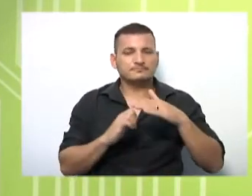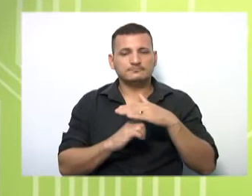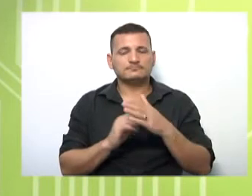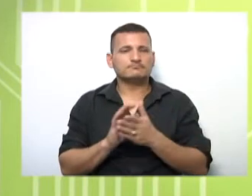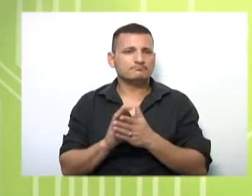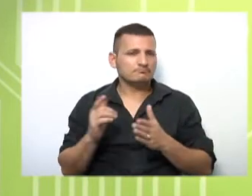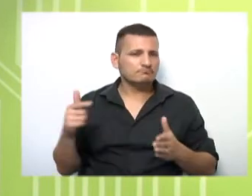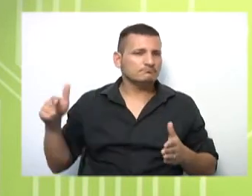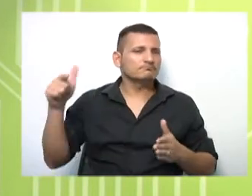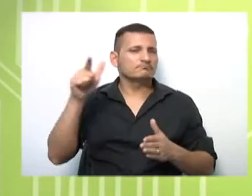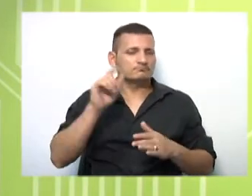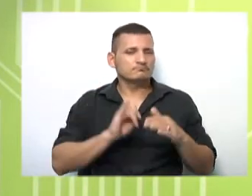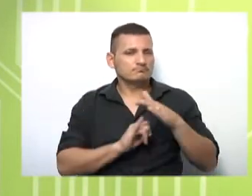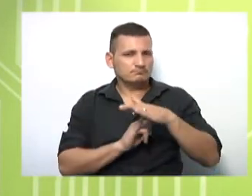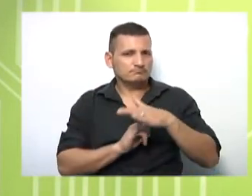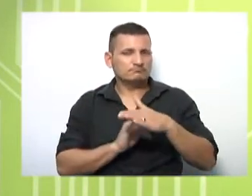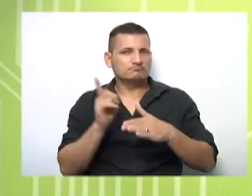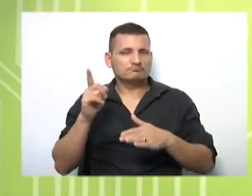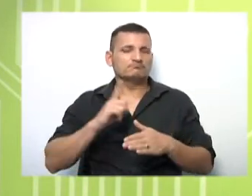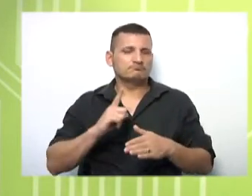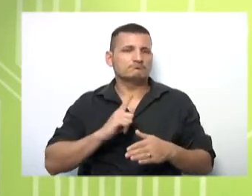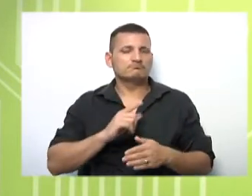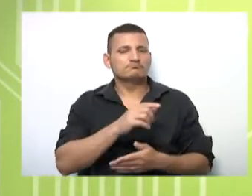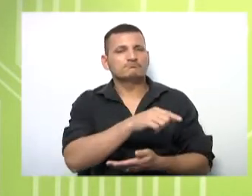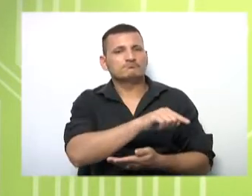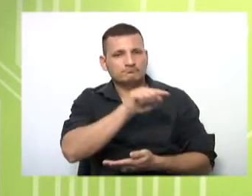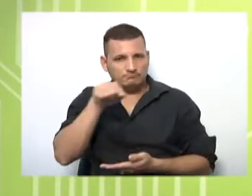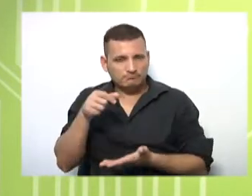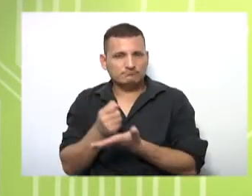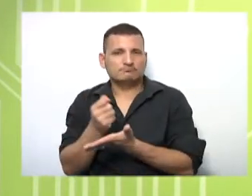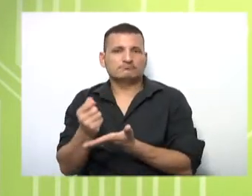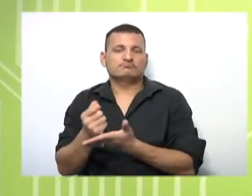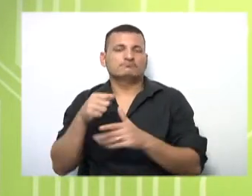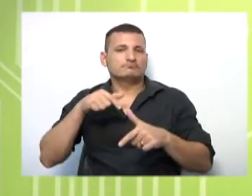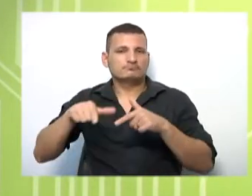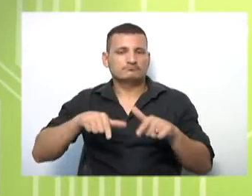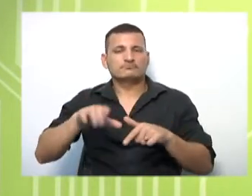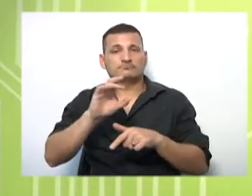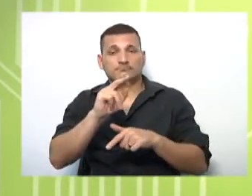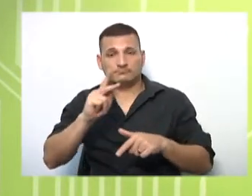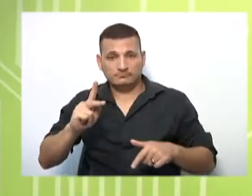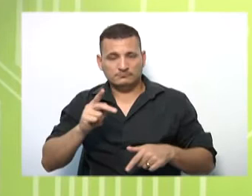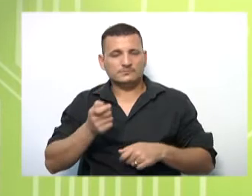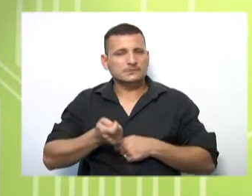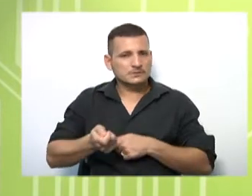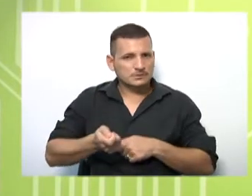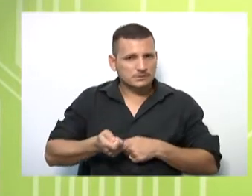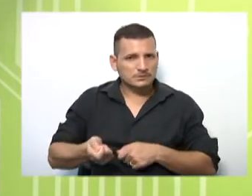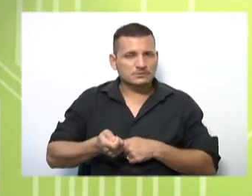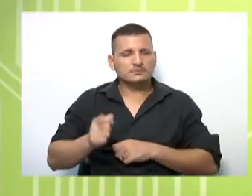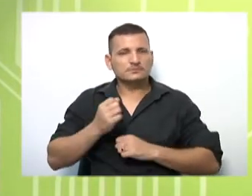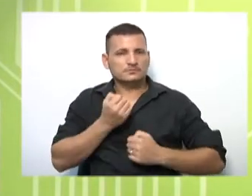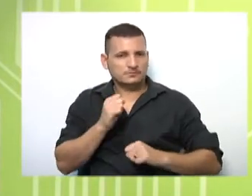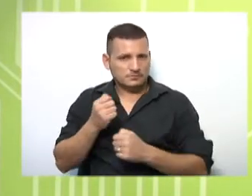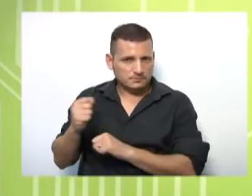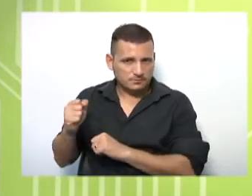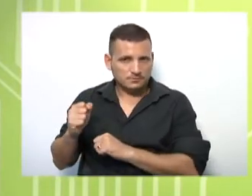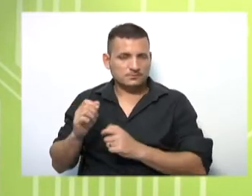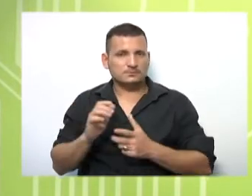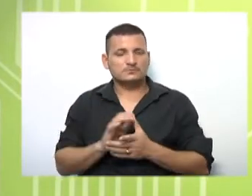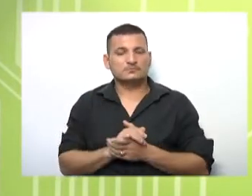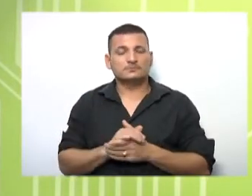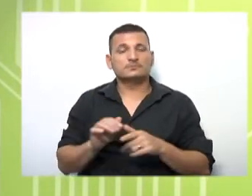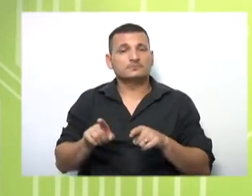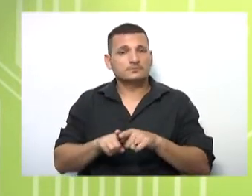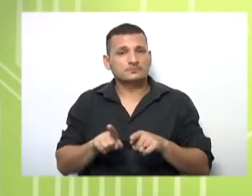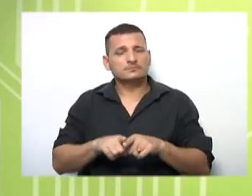outras instituições, elas contratam serviços de cooperativas, não só de limpeza, cooperativas de trabalho do ramo limpeza e